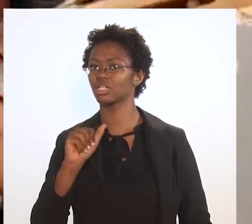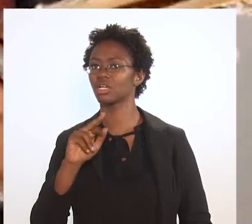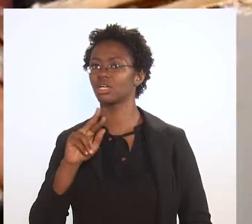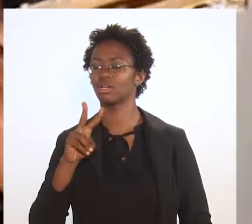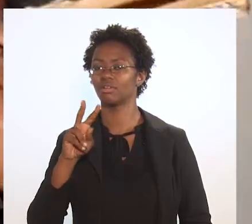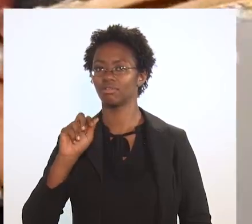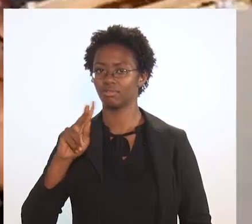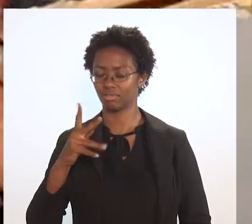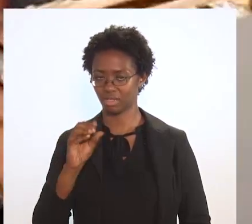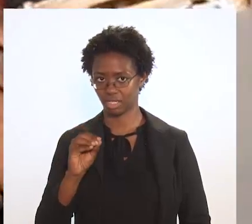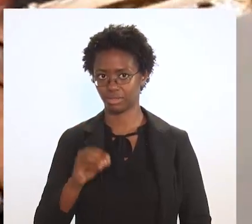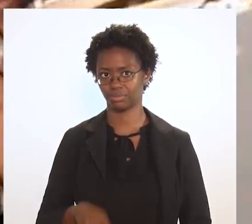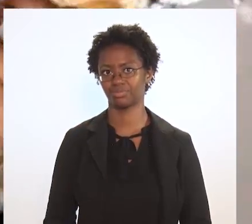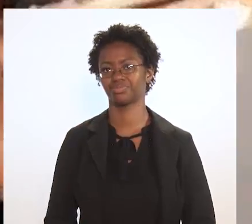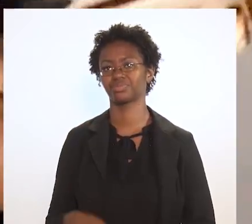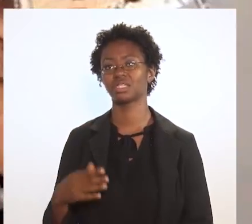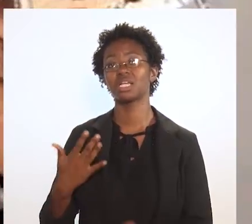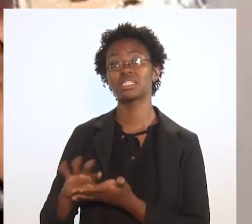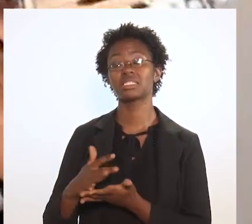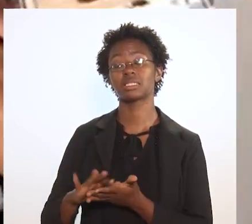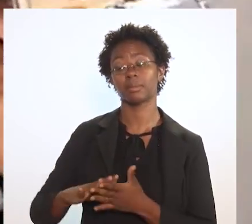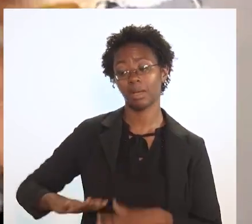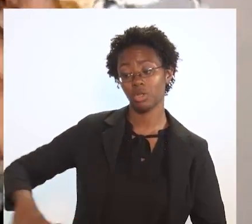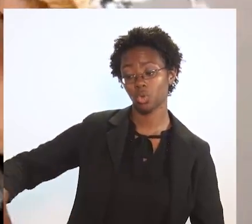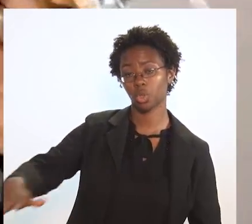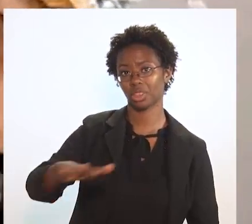no Quintal. Foi o nosso primeiro sucesso do Pirraça.